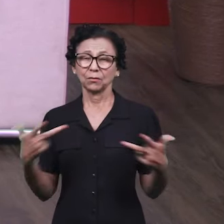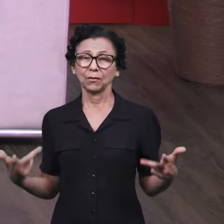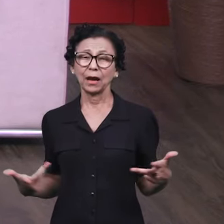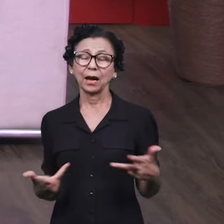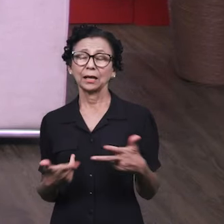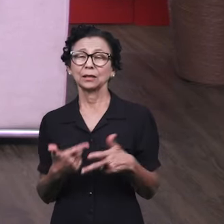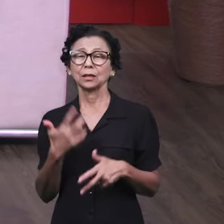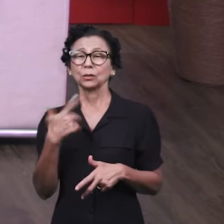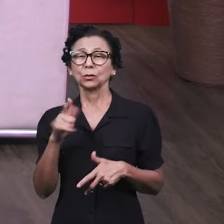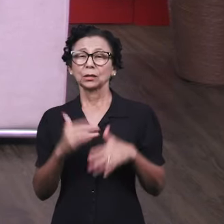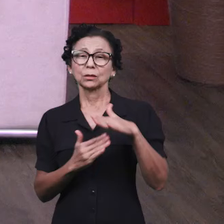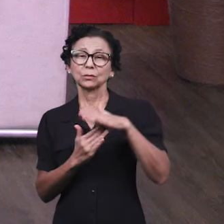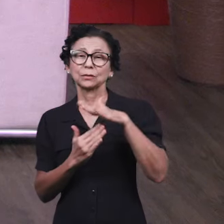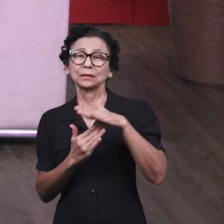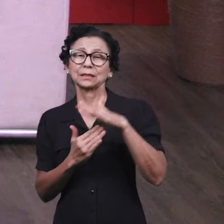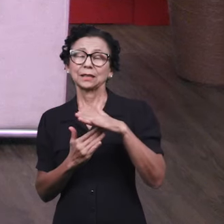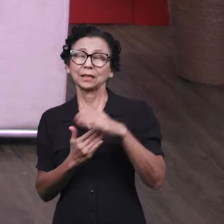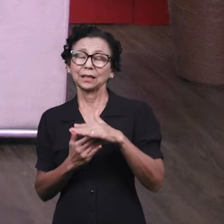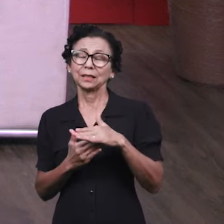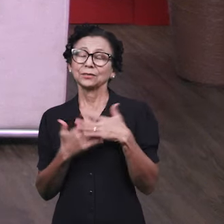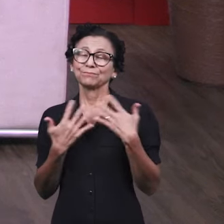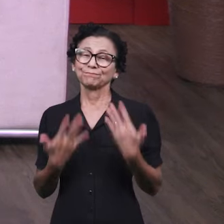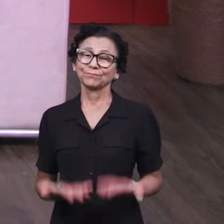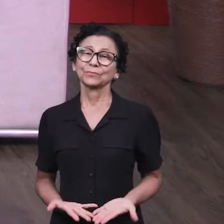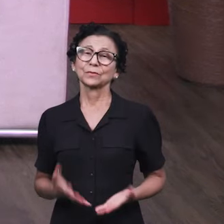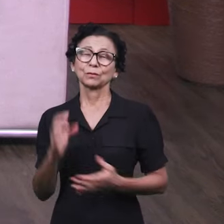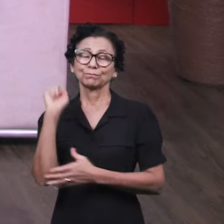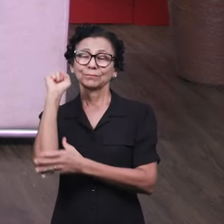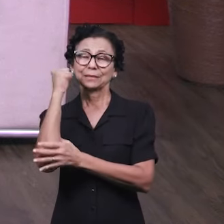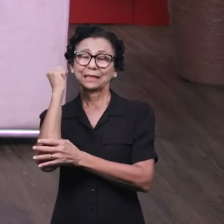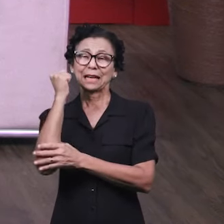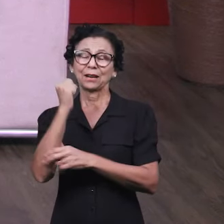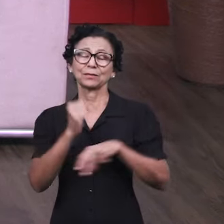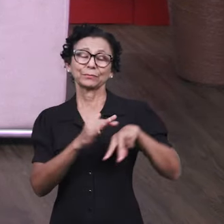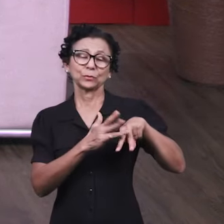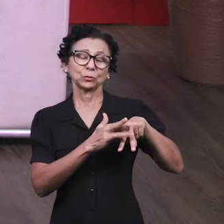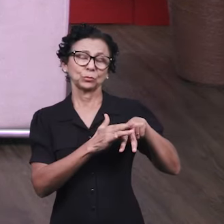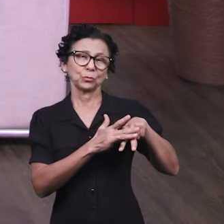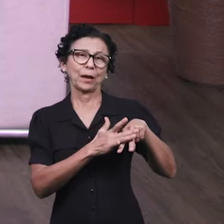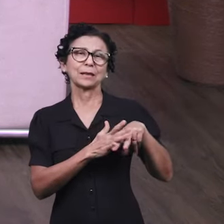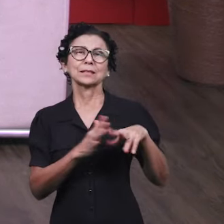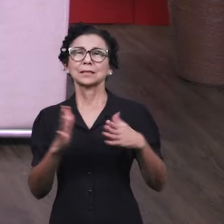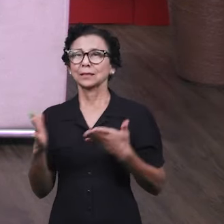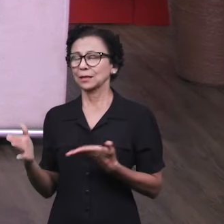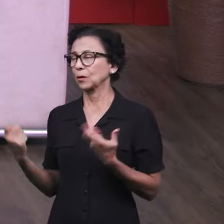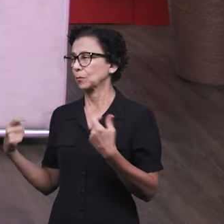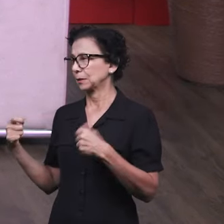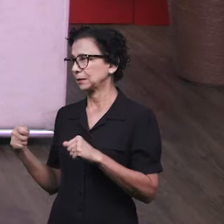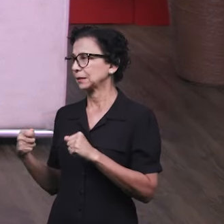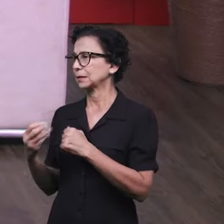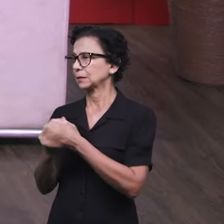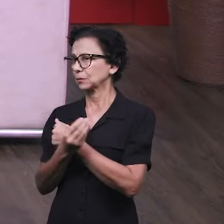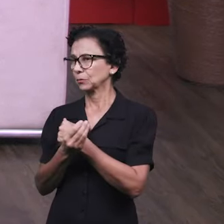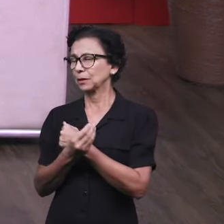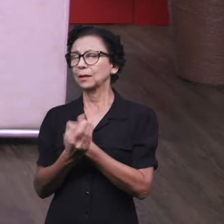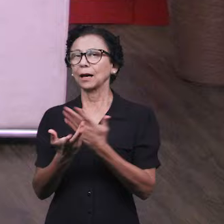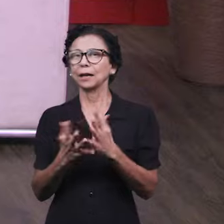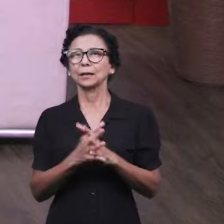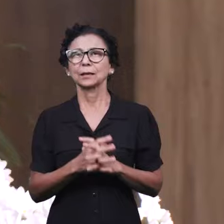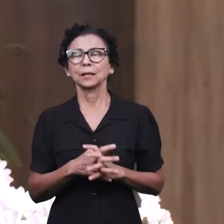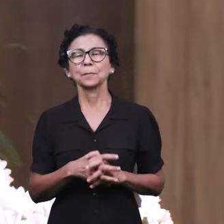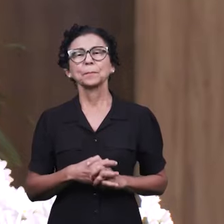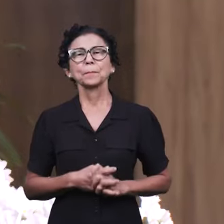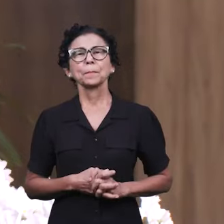suficiente e o lipedema também pode ser agravado então a gente precisa também como você falou cuidar emocionalmente da nossa saúde